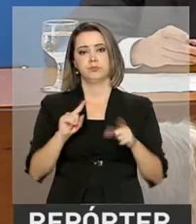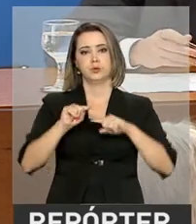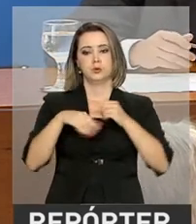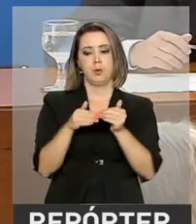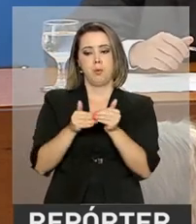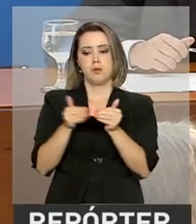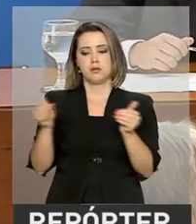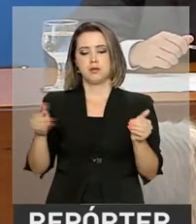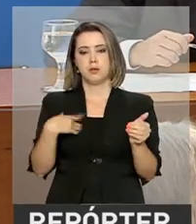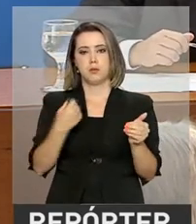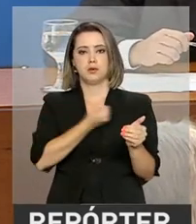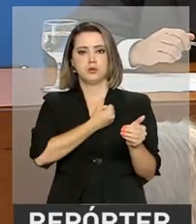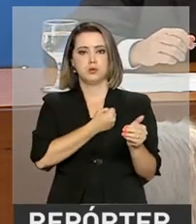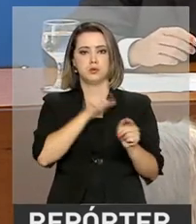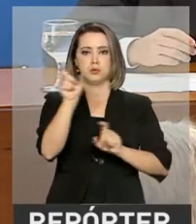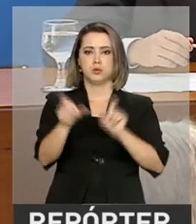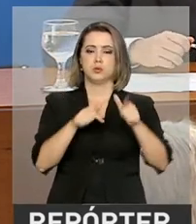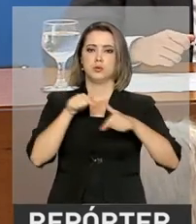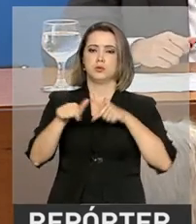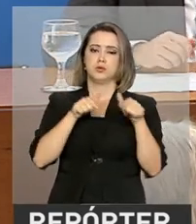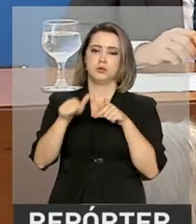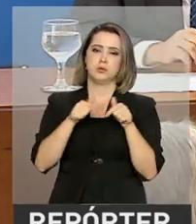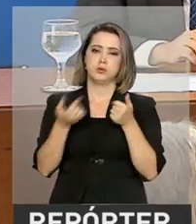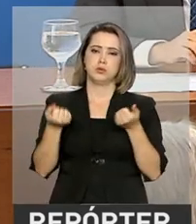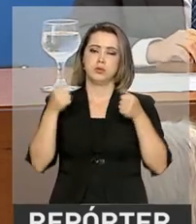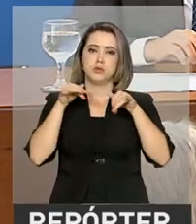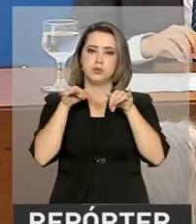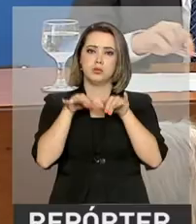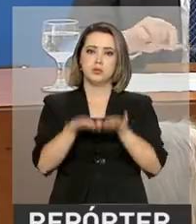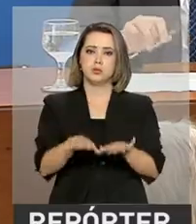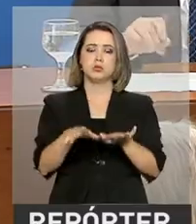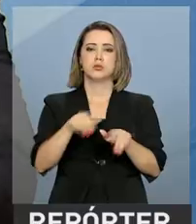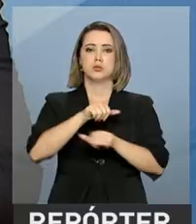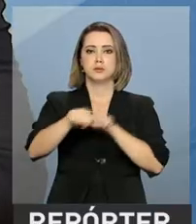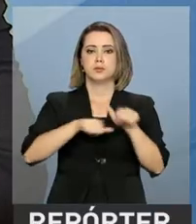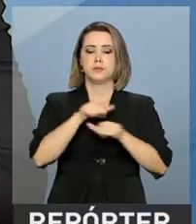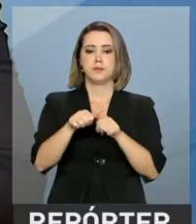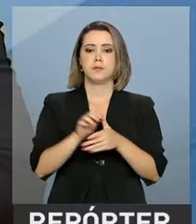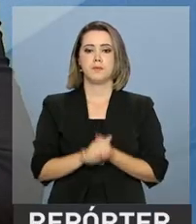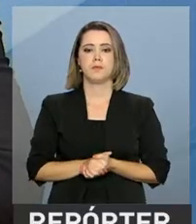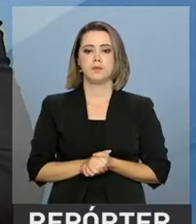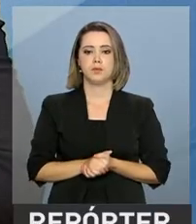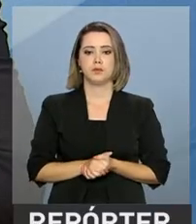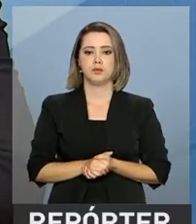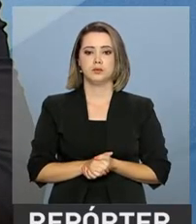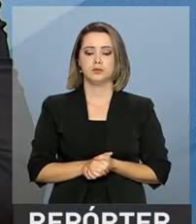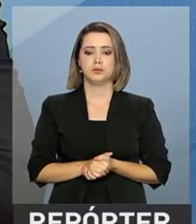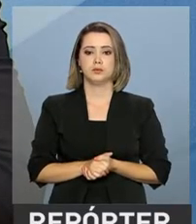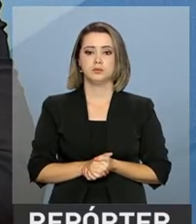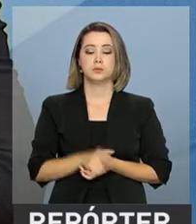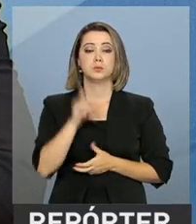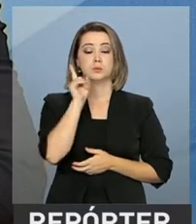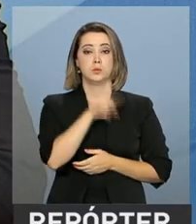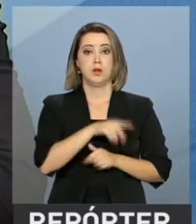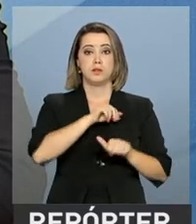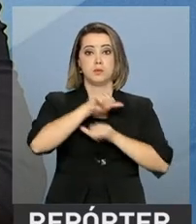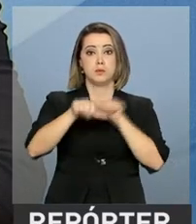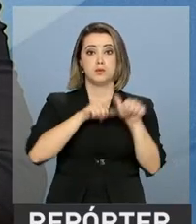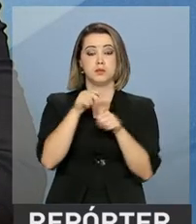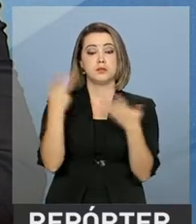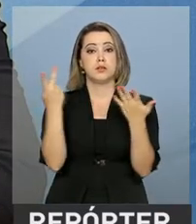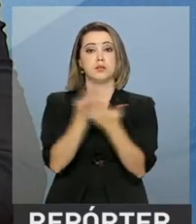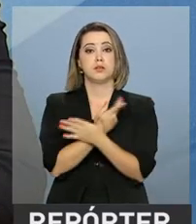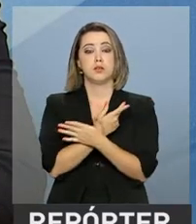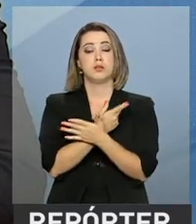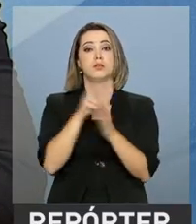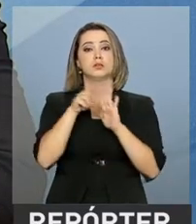do número de trabalhadores que serão incluídos nessa transição as prováveis mudanças que aconteceram na regra de transição